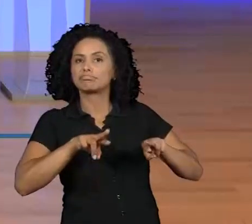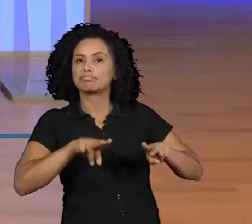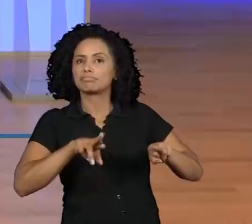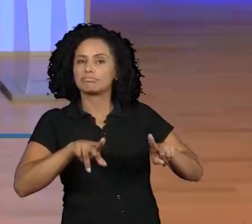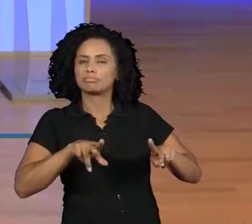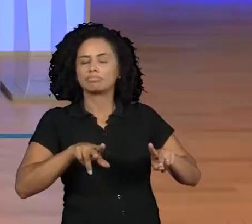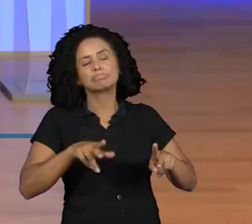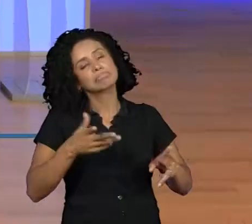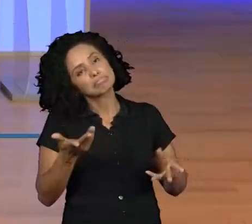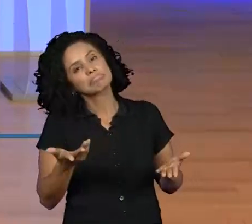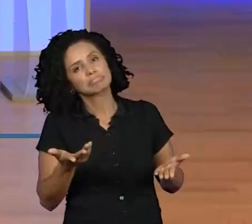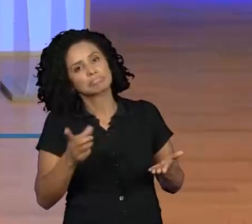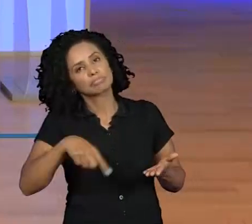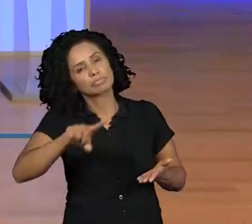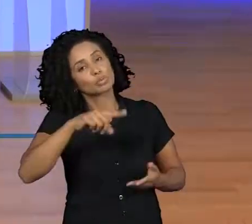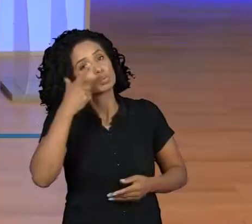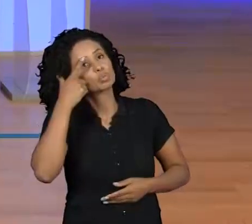nós